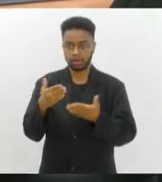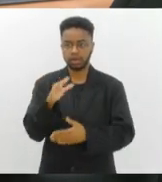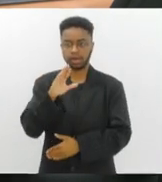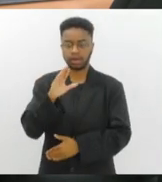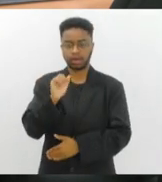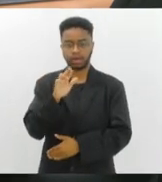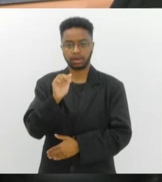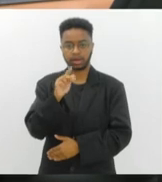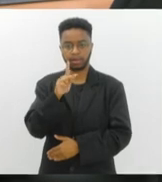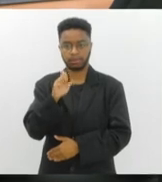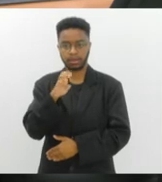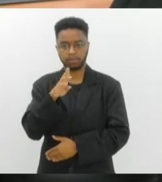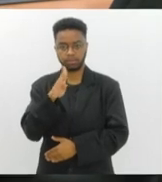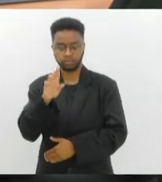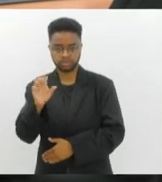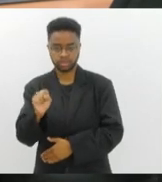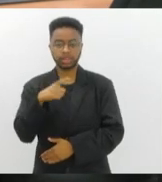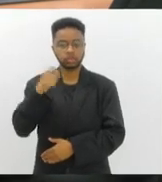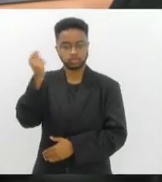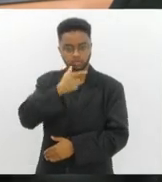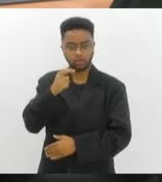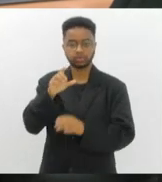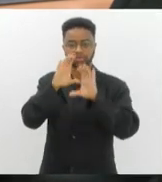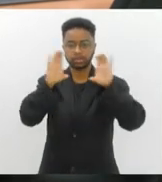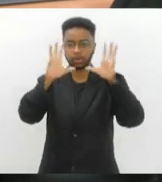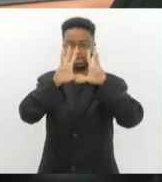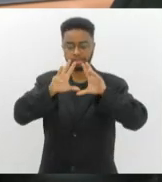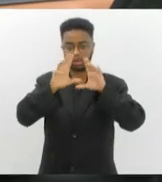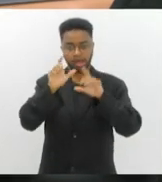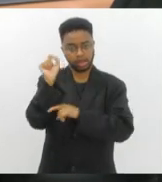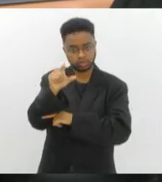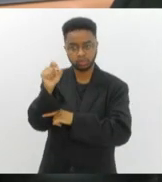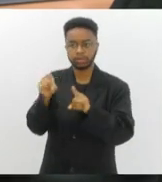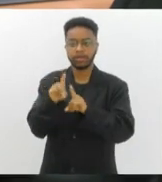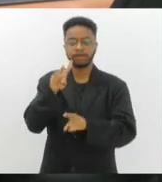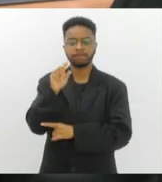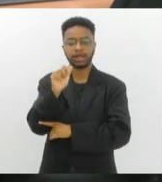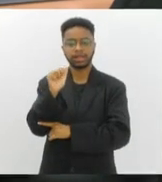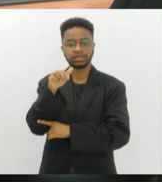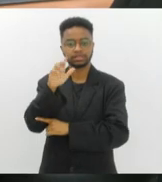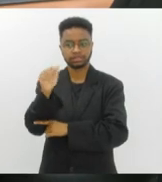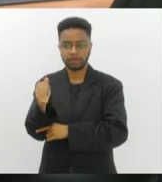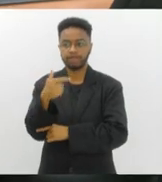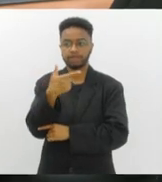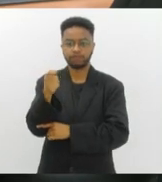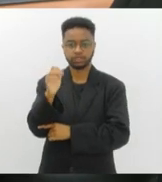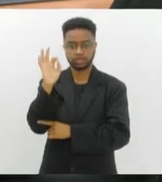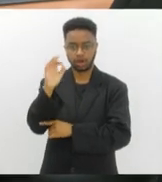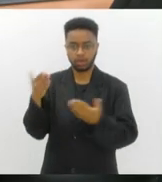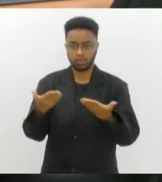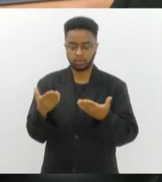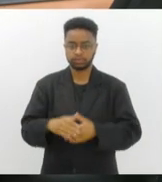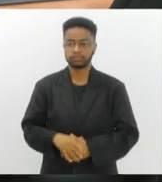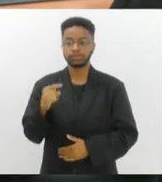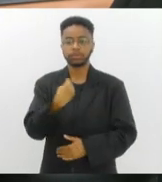Carapebus, com sol, 23 graus, céu limpo. Valença, também com sol, 20 graus nesse momento, céu limpo. Vamos ver